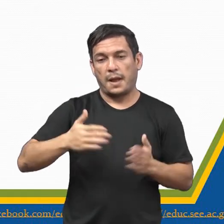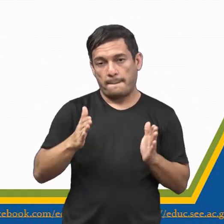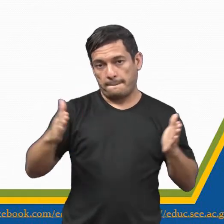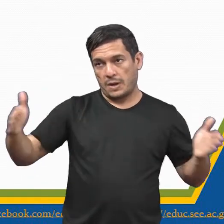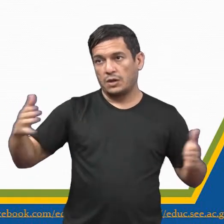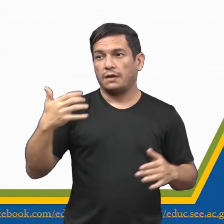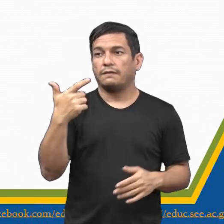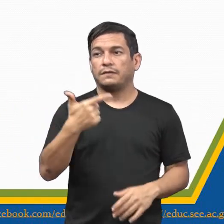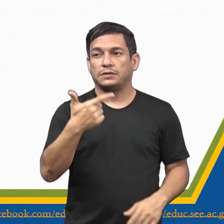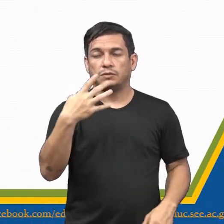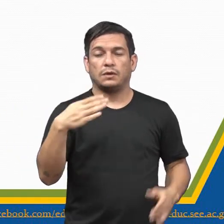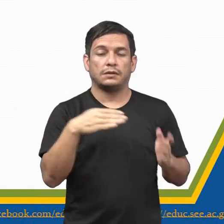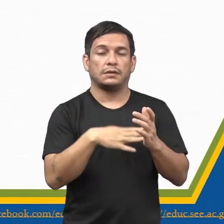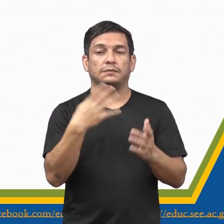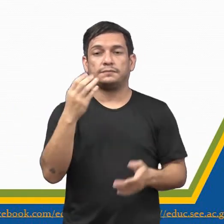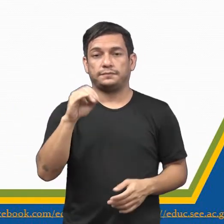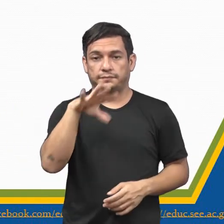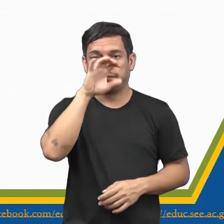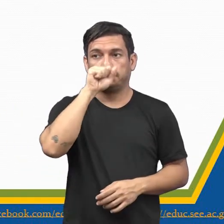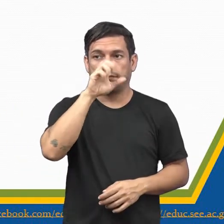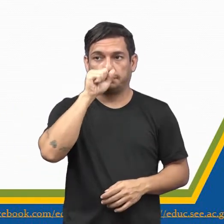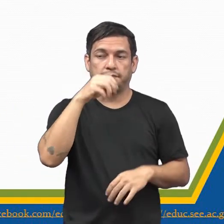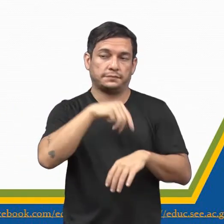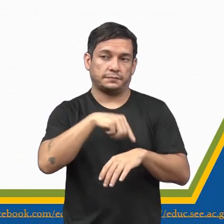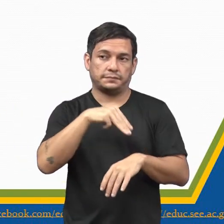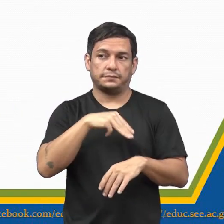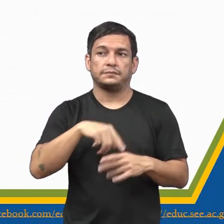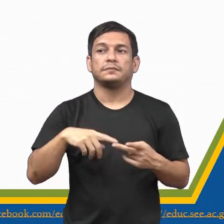a 40 movimentos respiratórios por minuto.